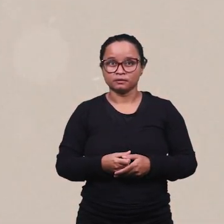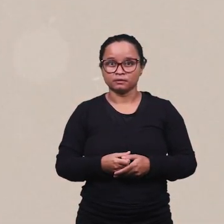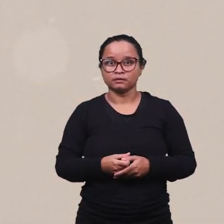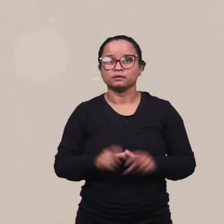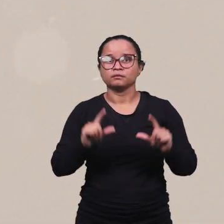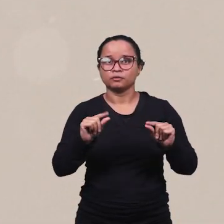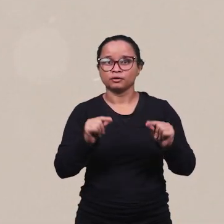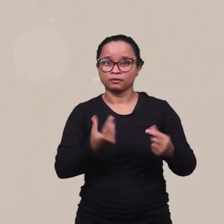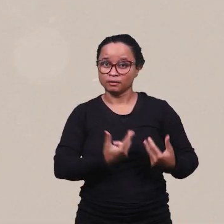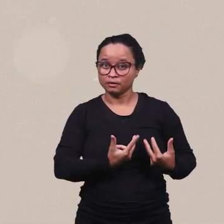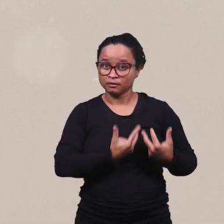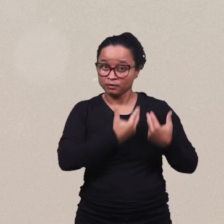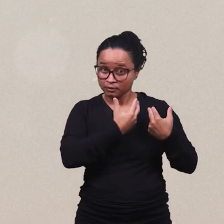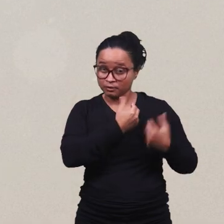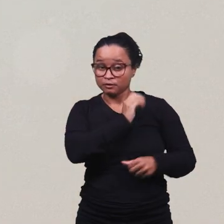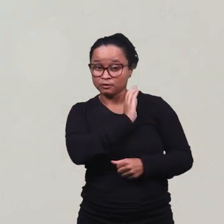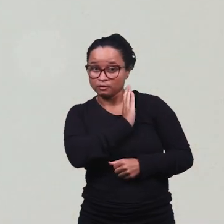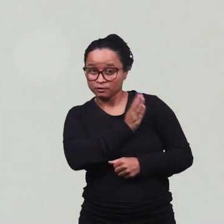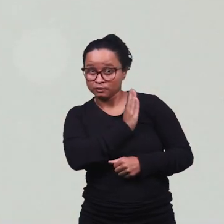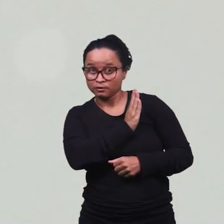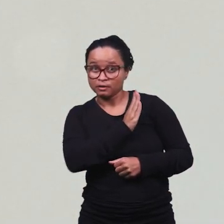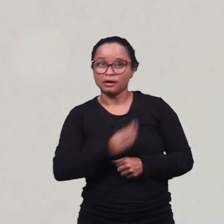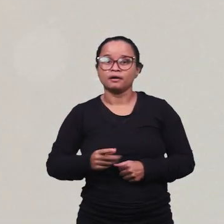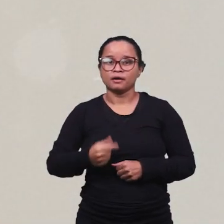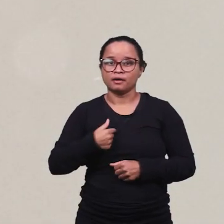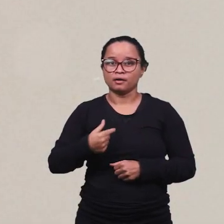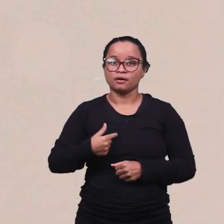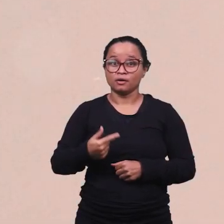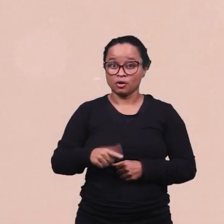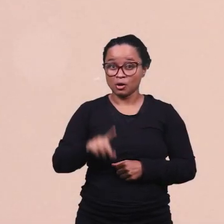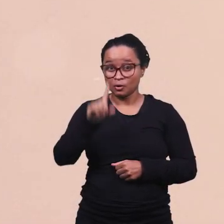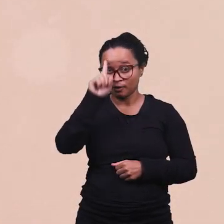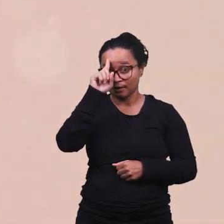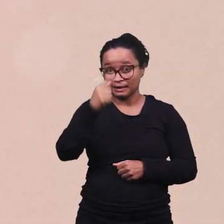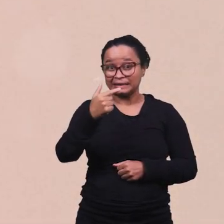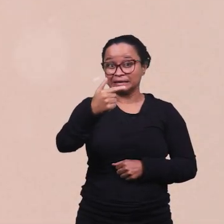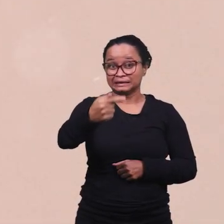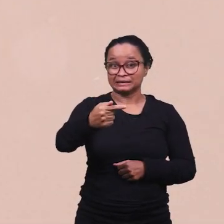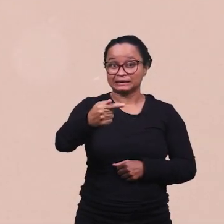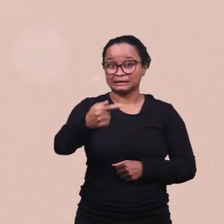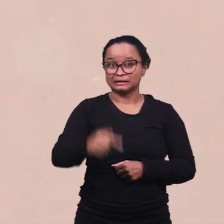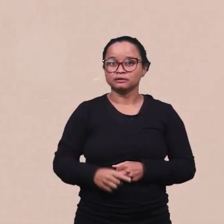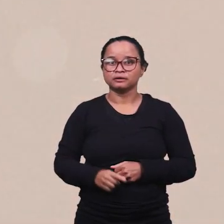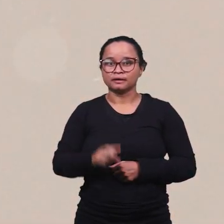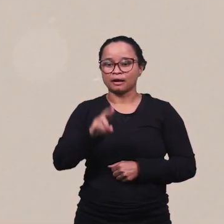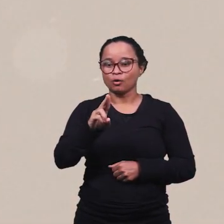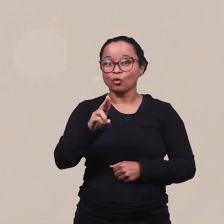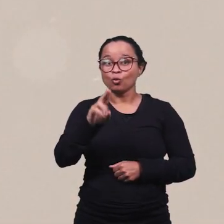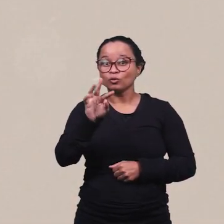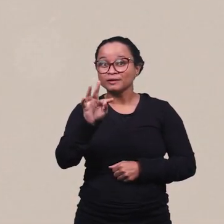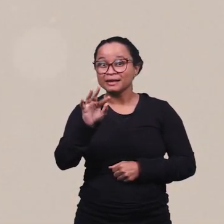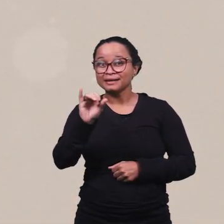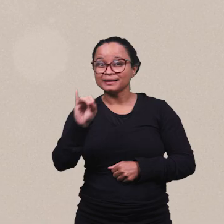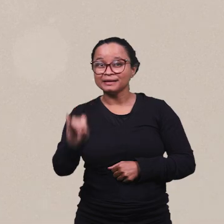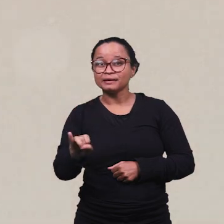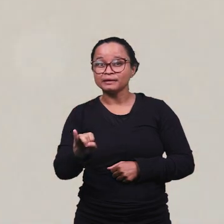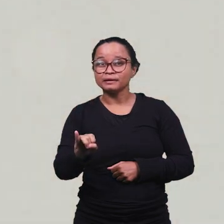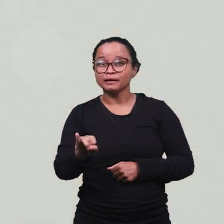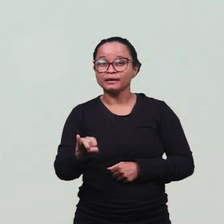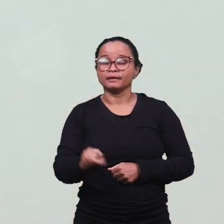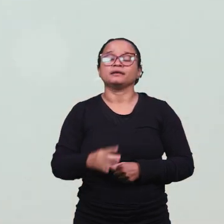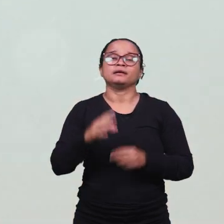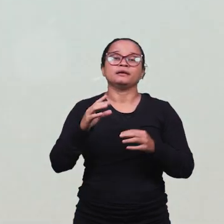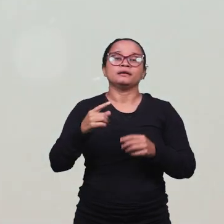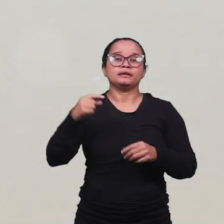uma ponte safena em uma mamária, fiquei 7 dias internado na UTI,